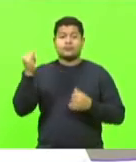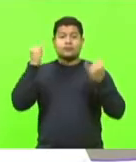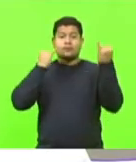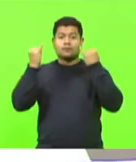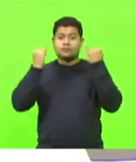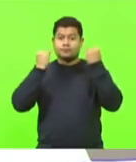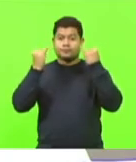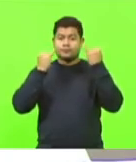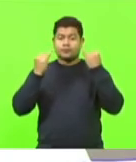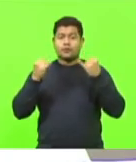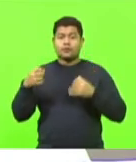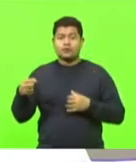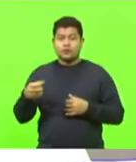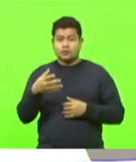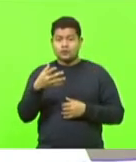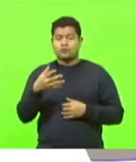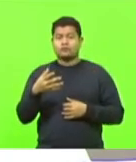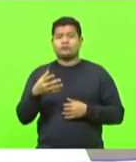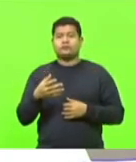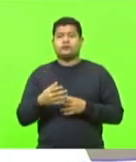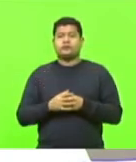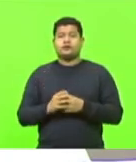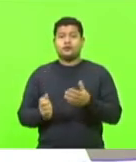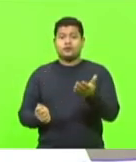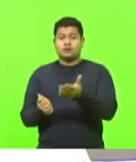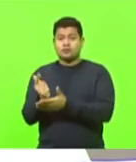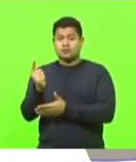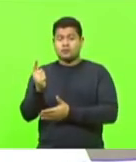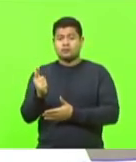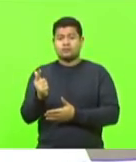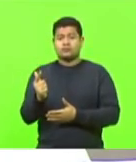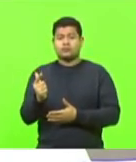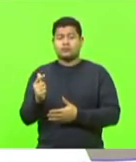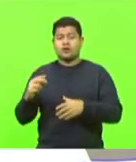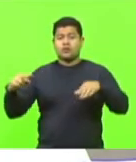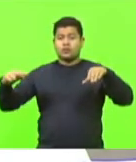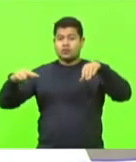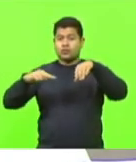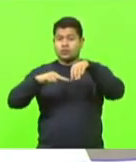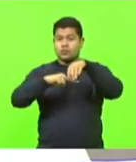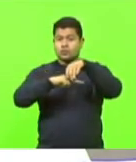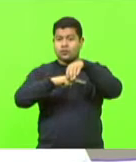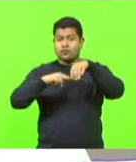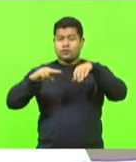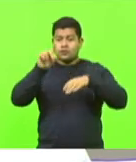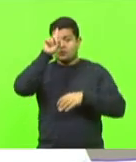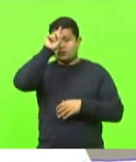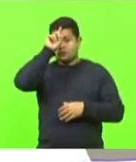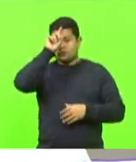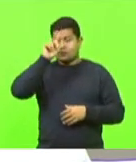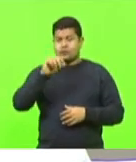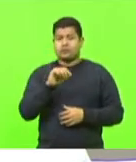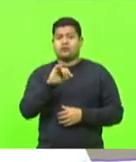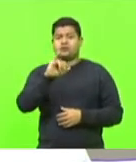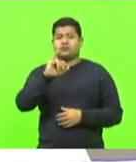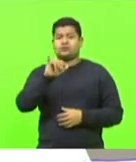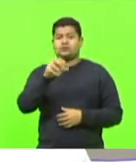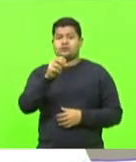informações atualizadas acerca da aquisição do novo tomógrafo pelo Hospital Infantil Joana de